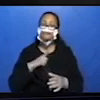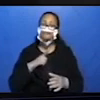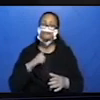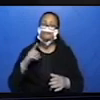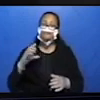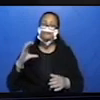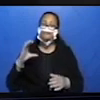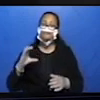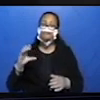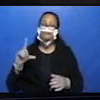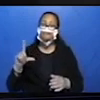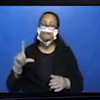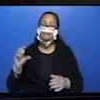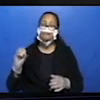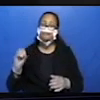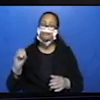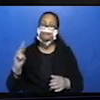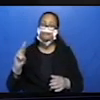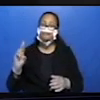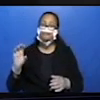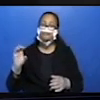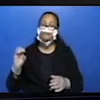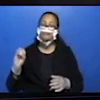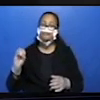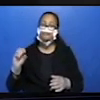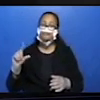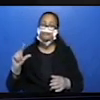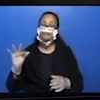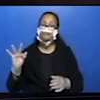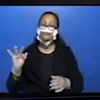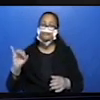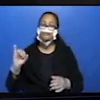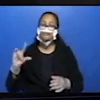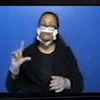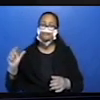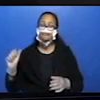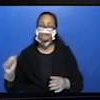presente principalmente nas folhas. Esse pigmento absorve a